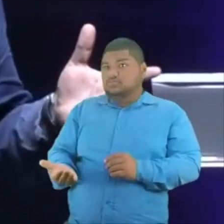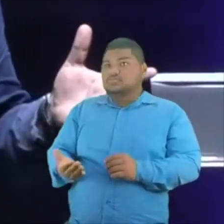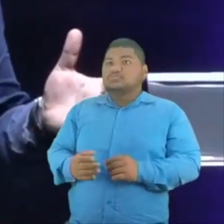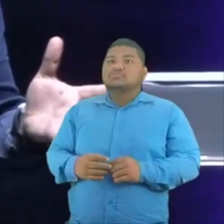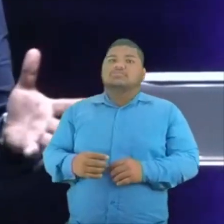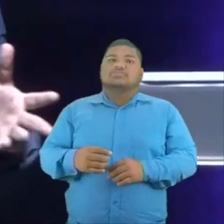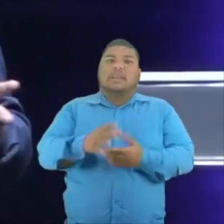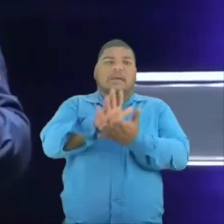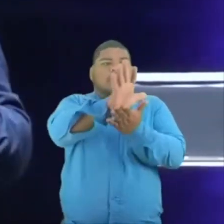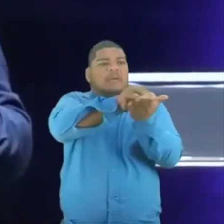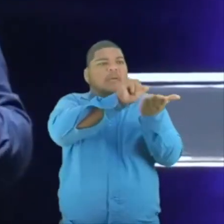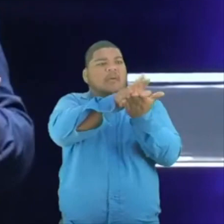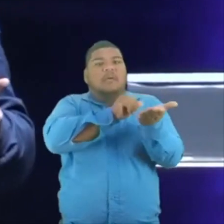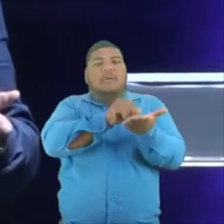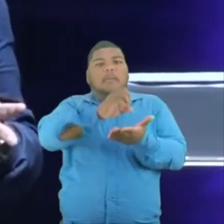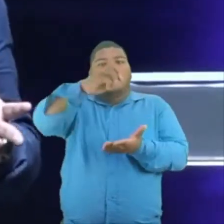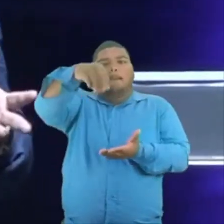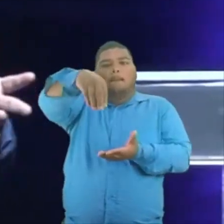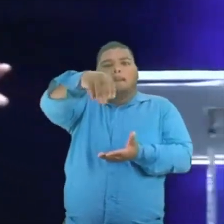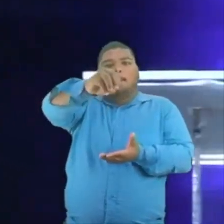dos outros,